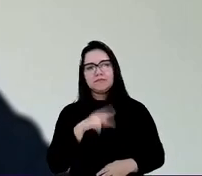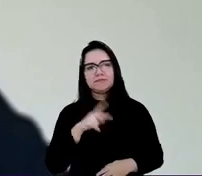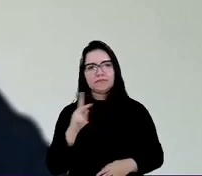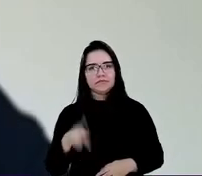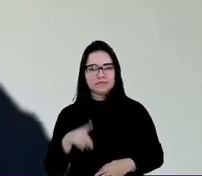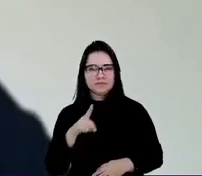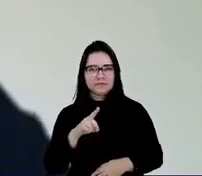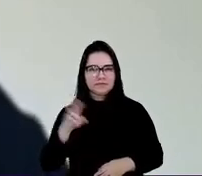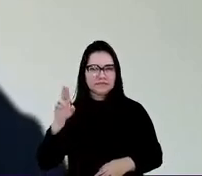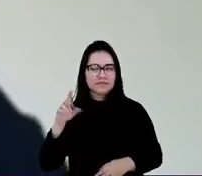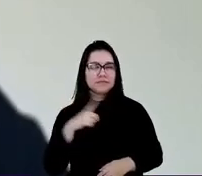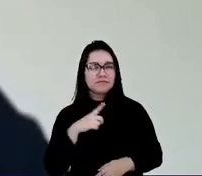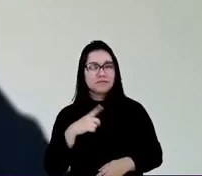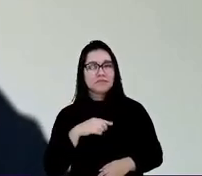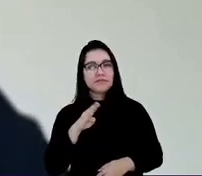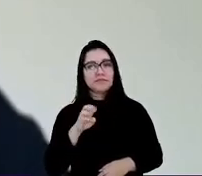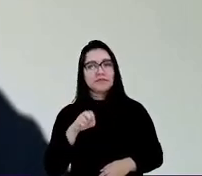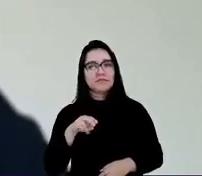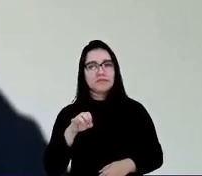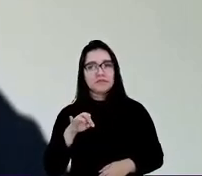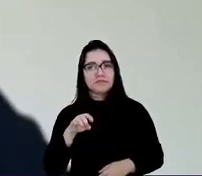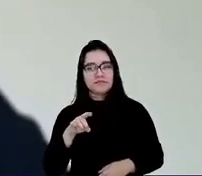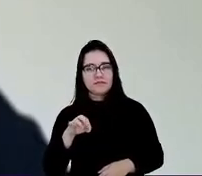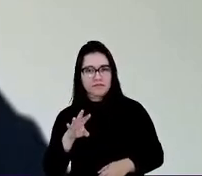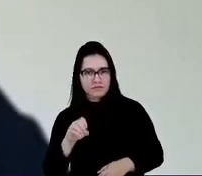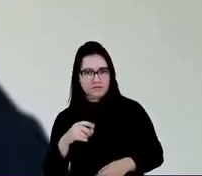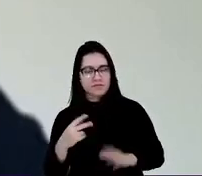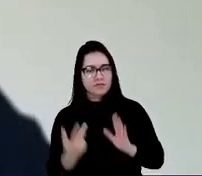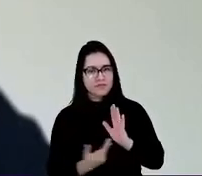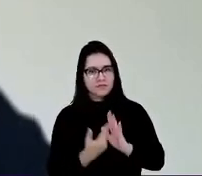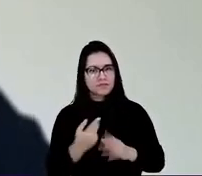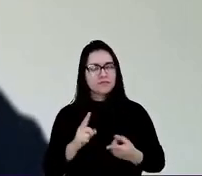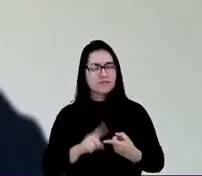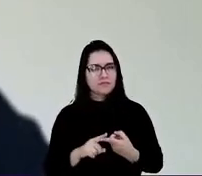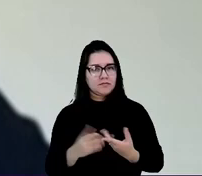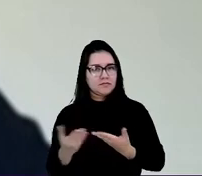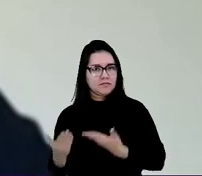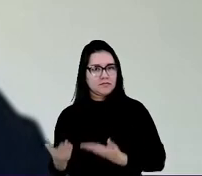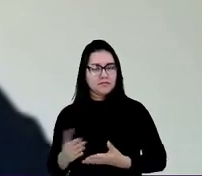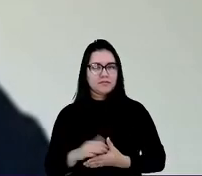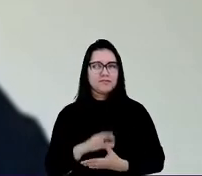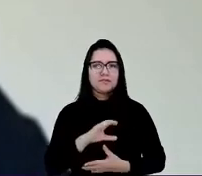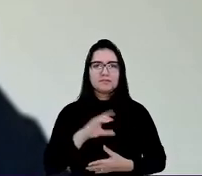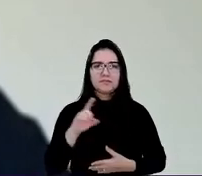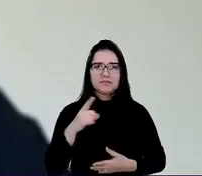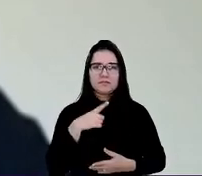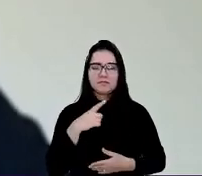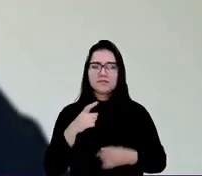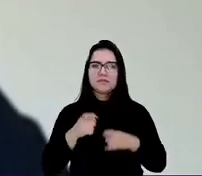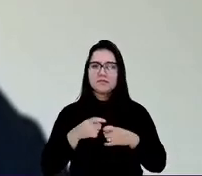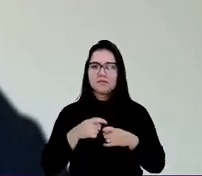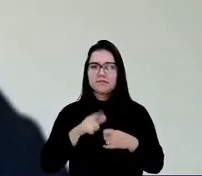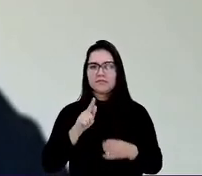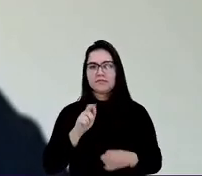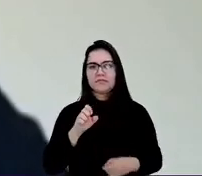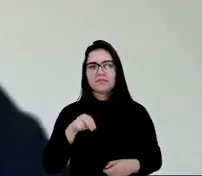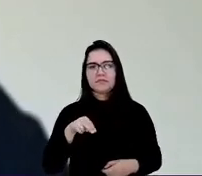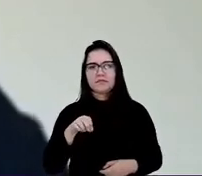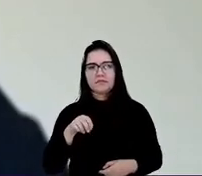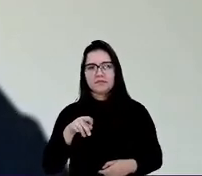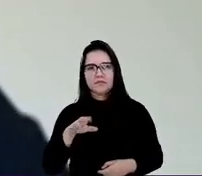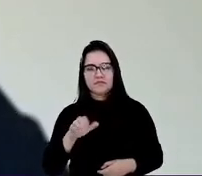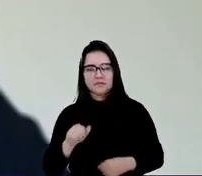Benedito Rossi, cirurgião oncológico e coordenador de medicina genômica de São